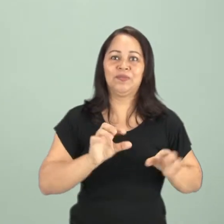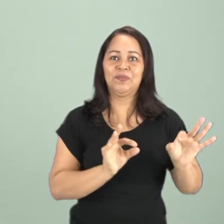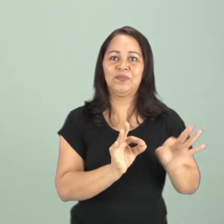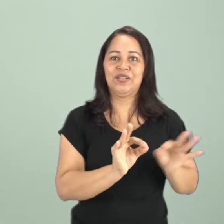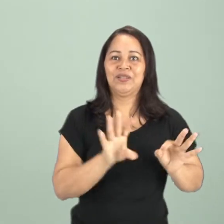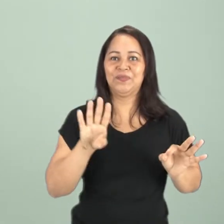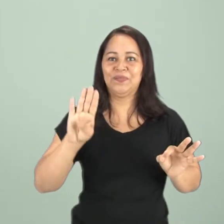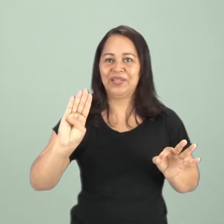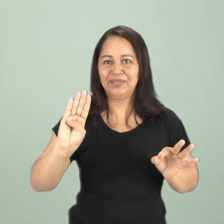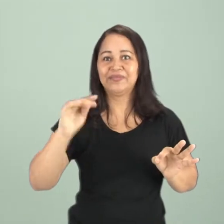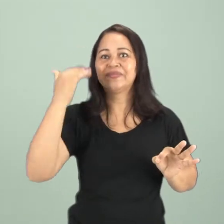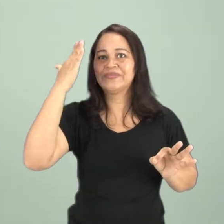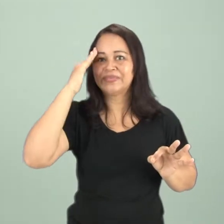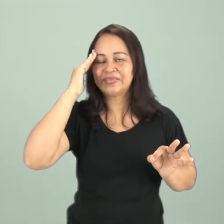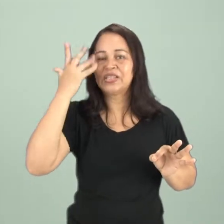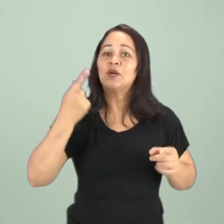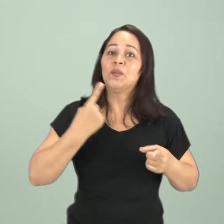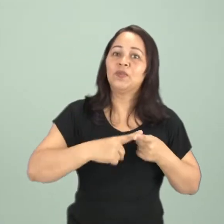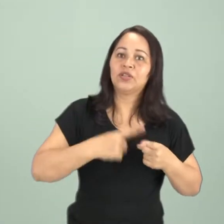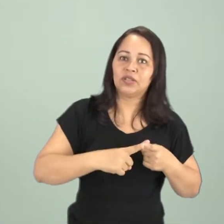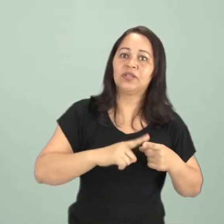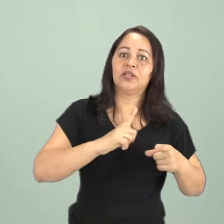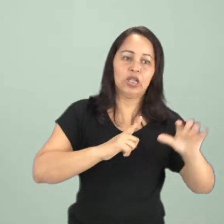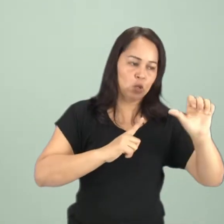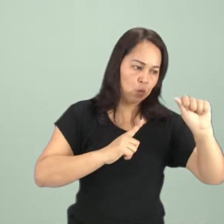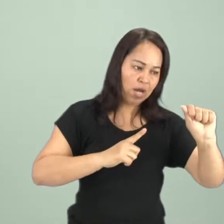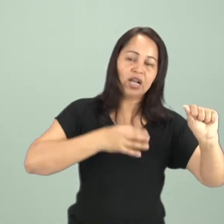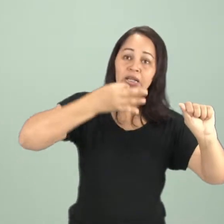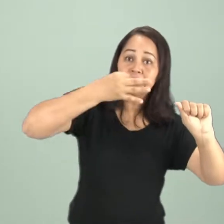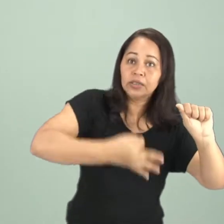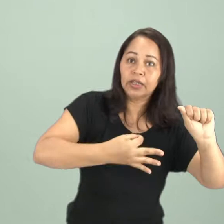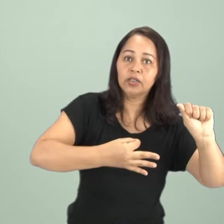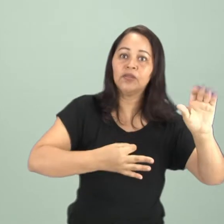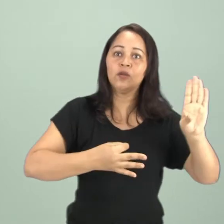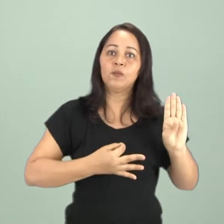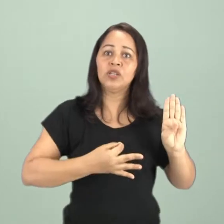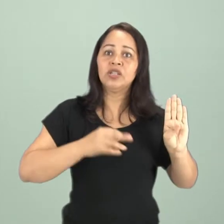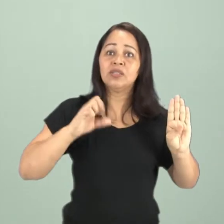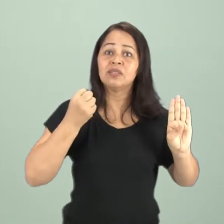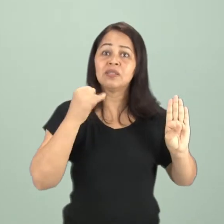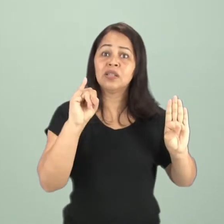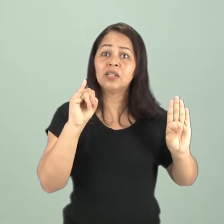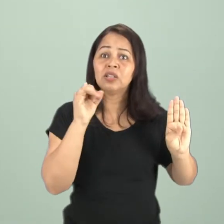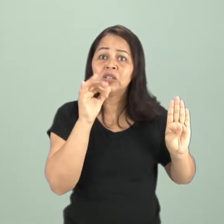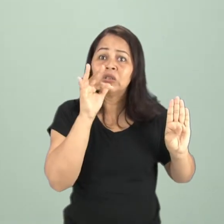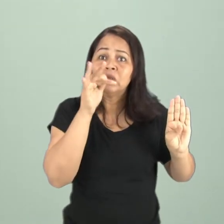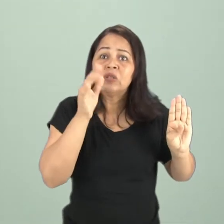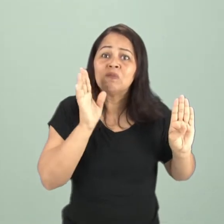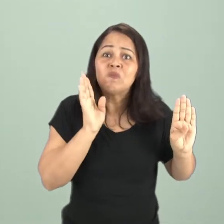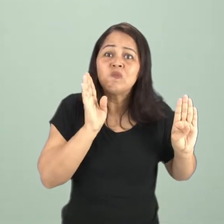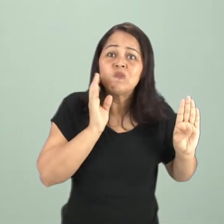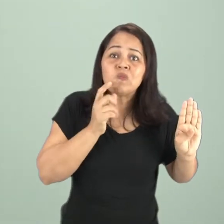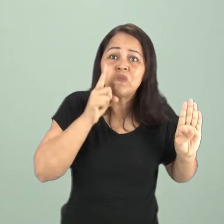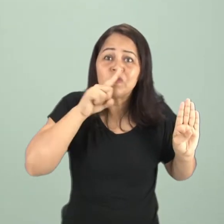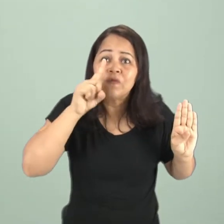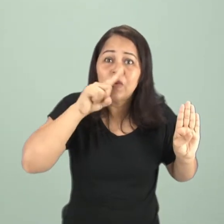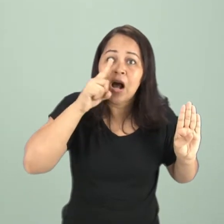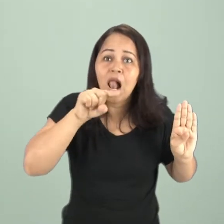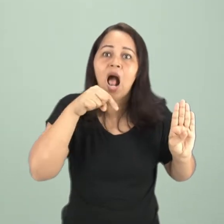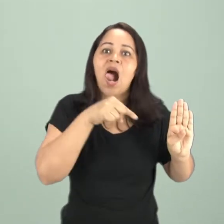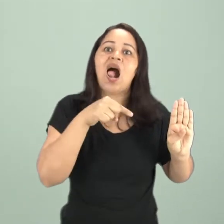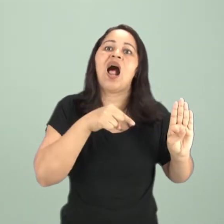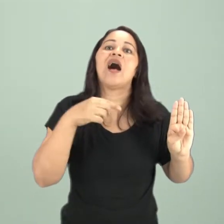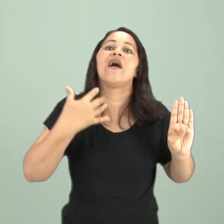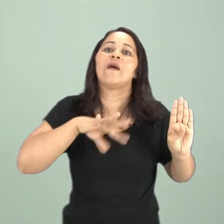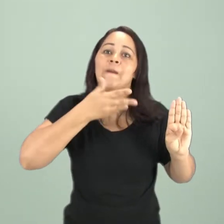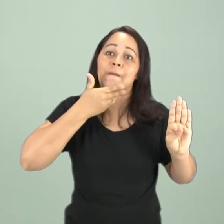em planejar especificamente o projeto de vida, eu quero que vocês lembrem-se do que eu falei na aula anterior. O projeto de vida